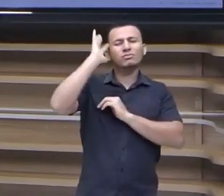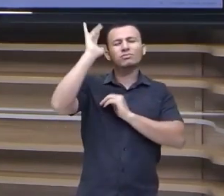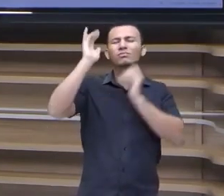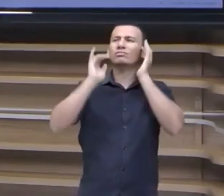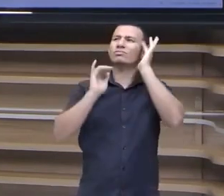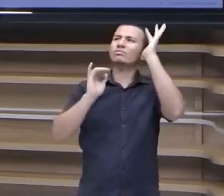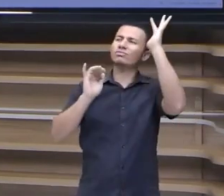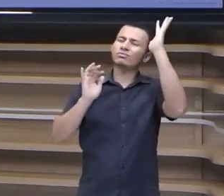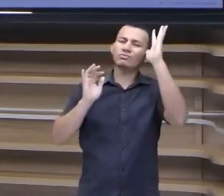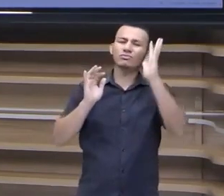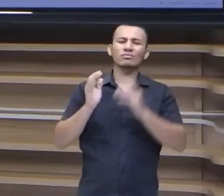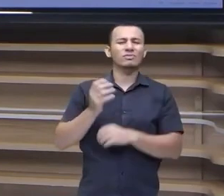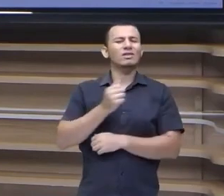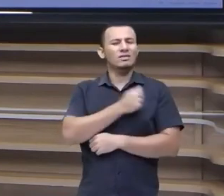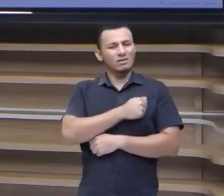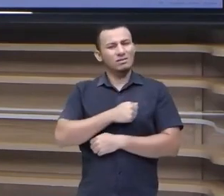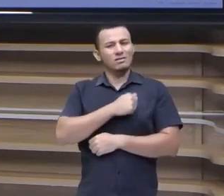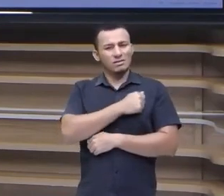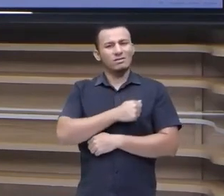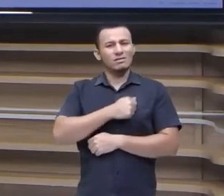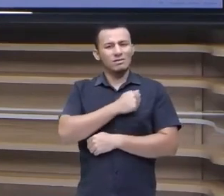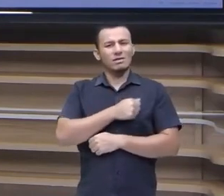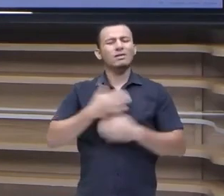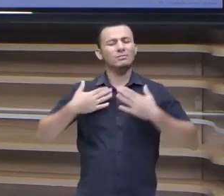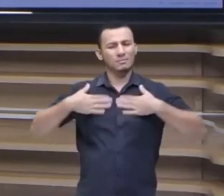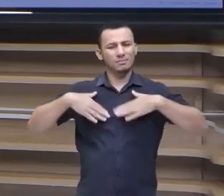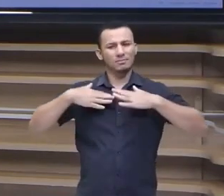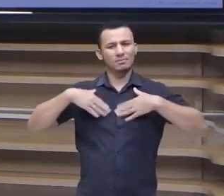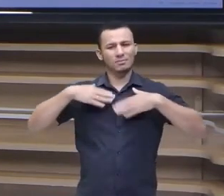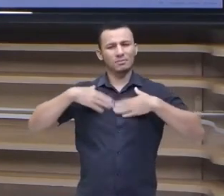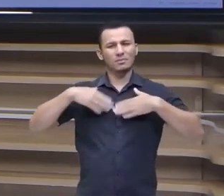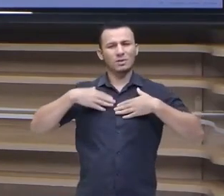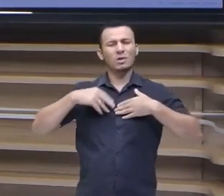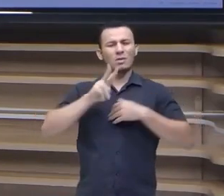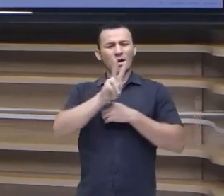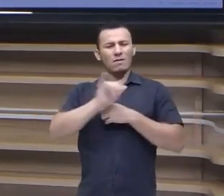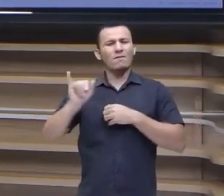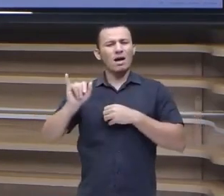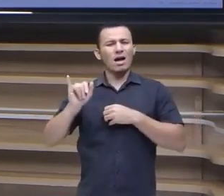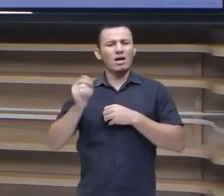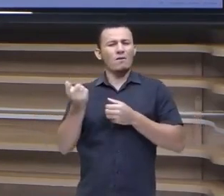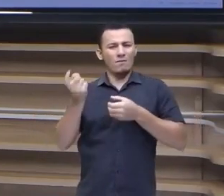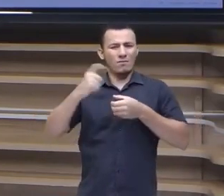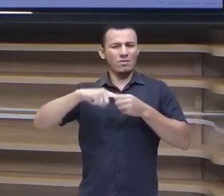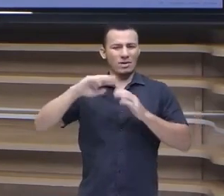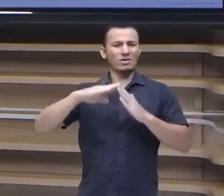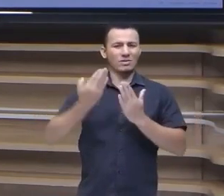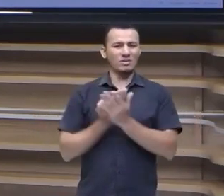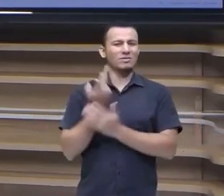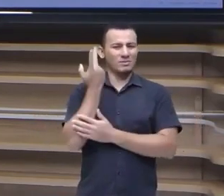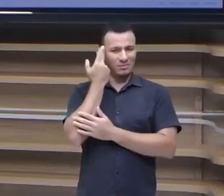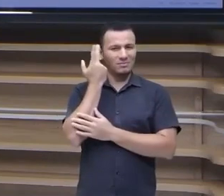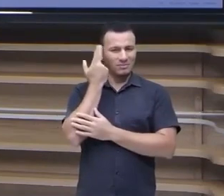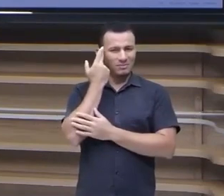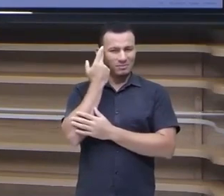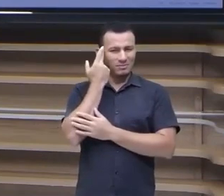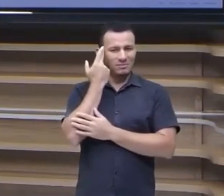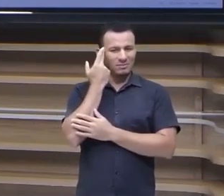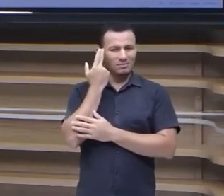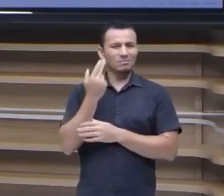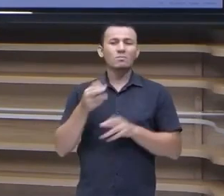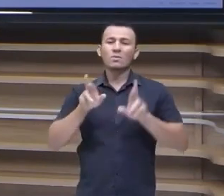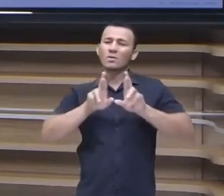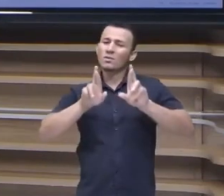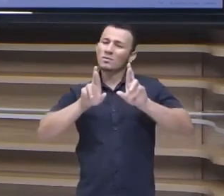Deu uma saudade, né? Mas logo, logo nós estaremos vivendo isso tudo novamente. Espero que vocês